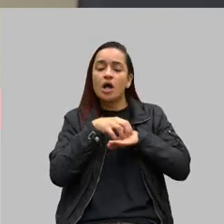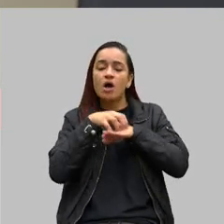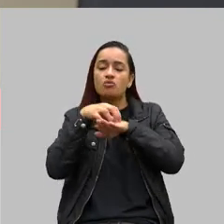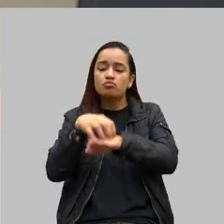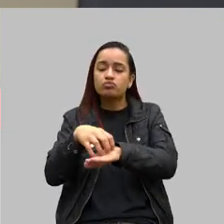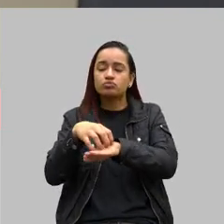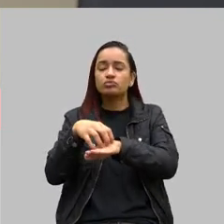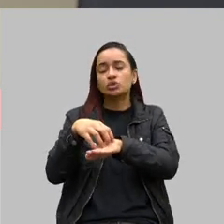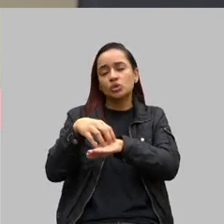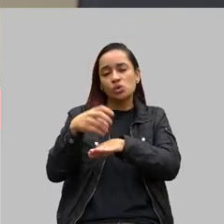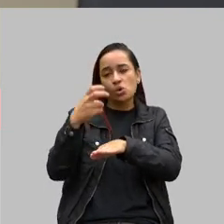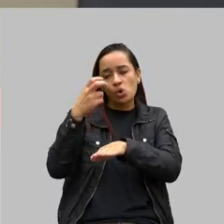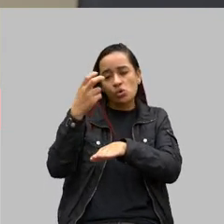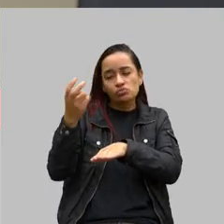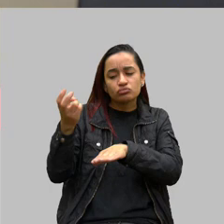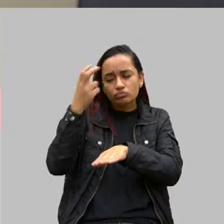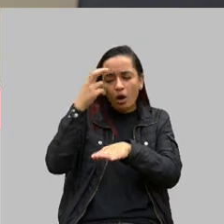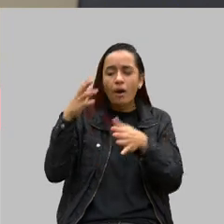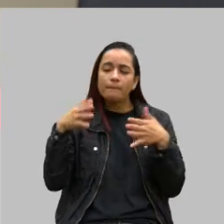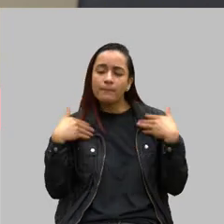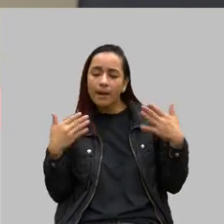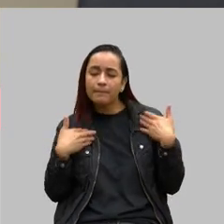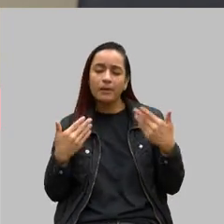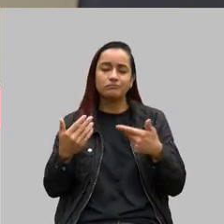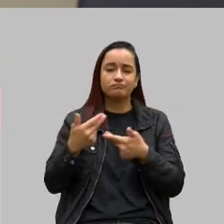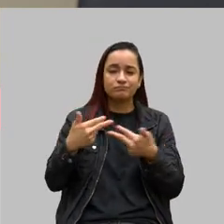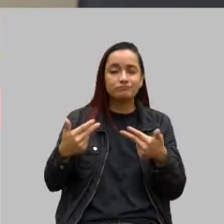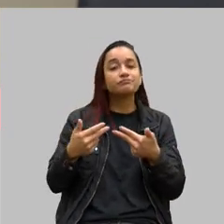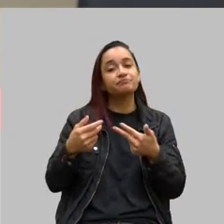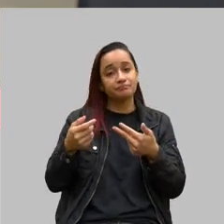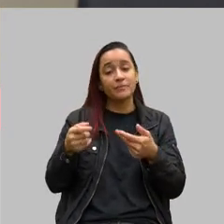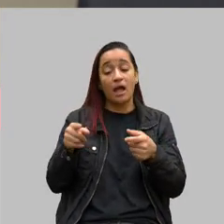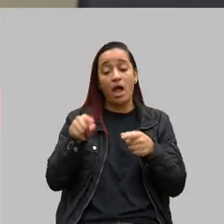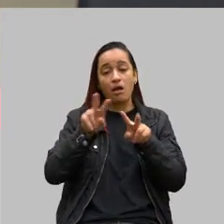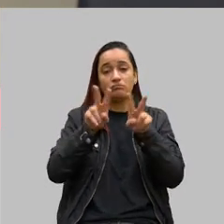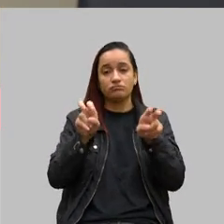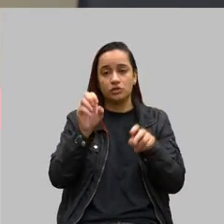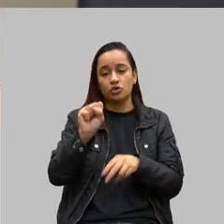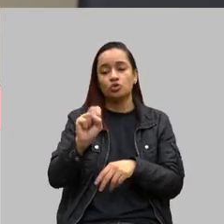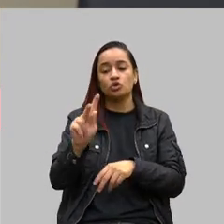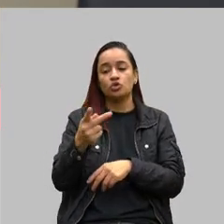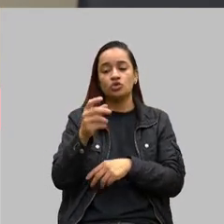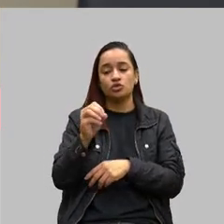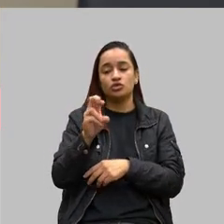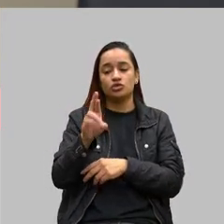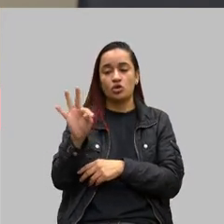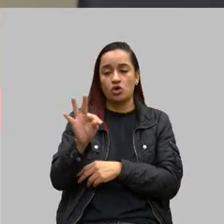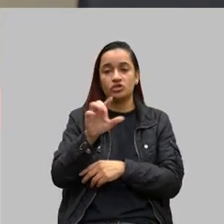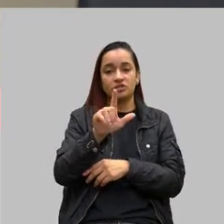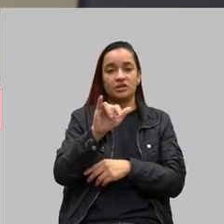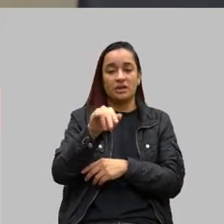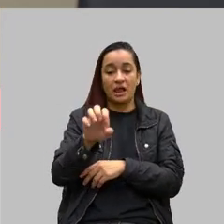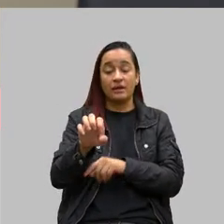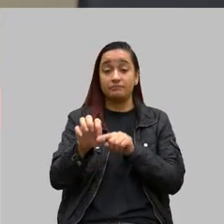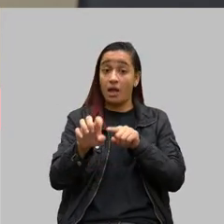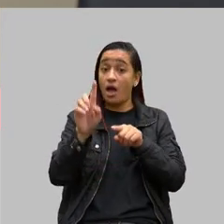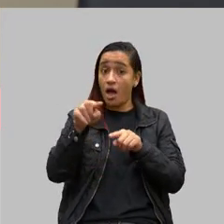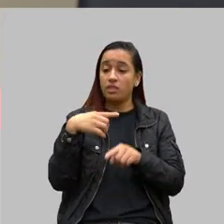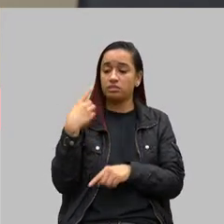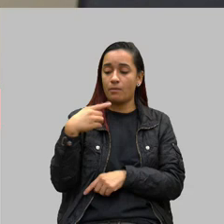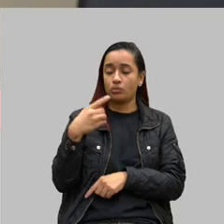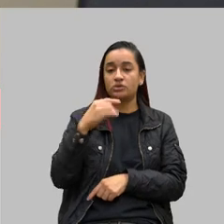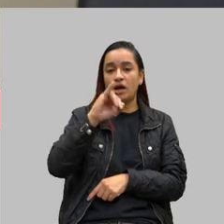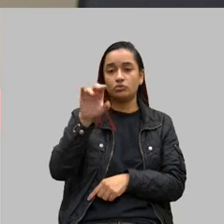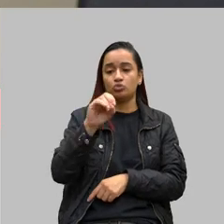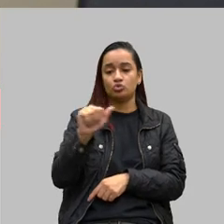eh a gente também aqui até né um agradecimento a essa comissão né O ex Deputado João Leite que minas foi pioneira até nessa legislação